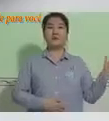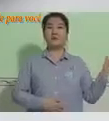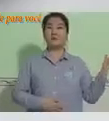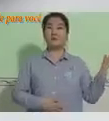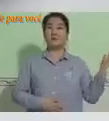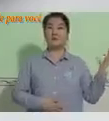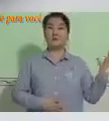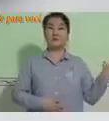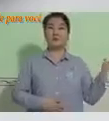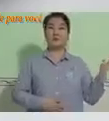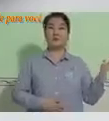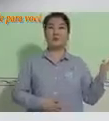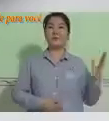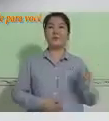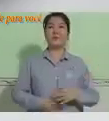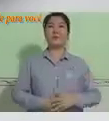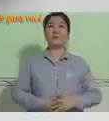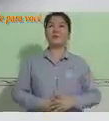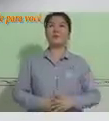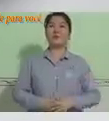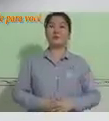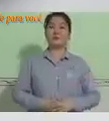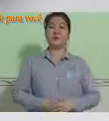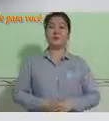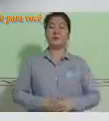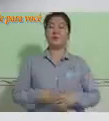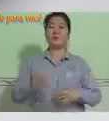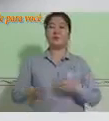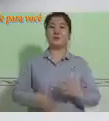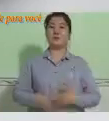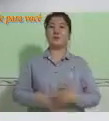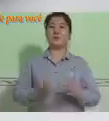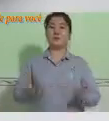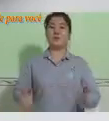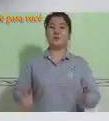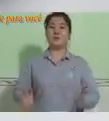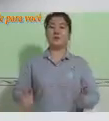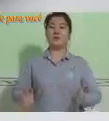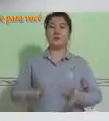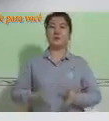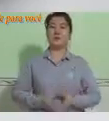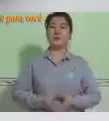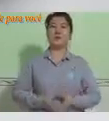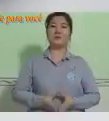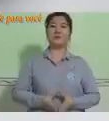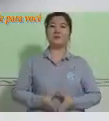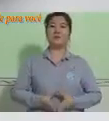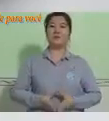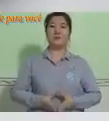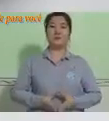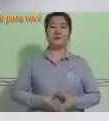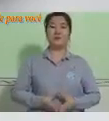vírgula, germe de trigo, vírgula, castanha de caju e tomate, vírgula, pois tem substâncias na sua composição que facilitam